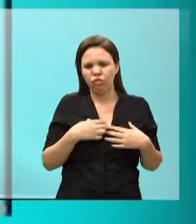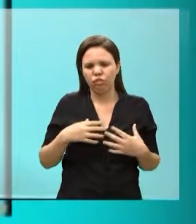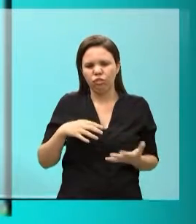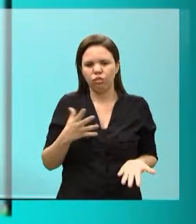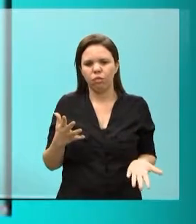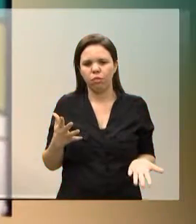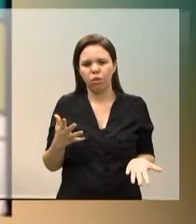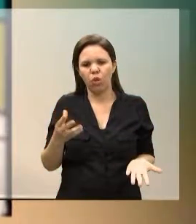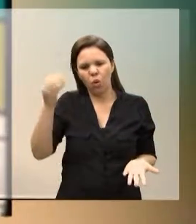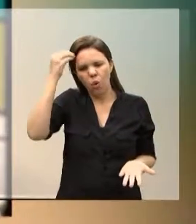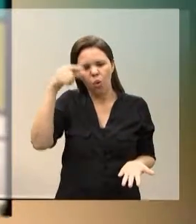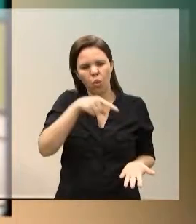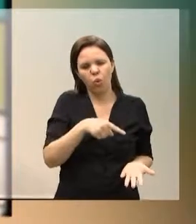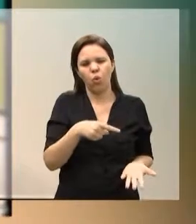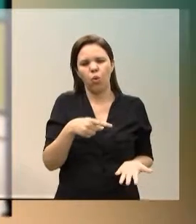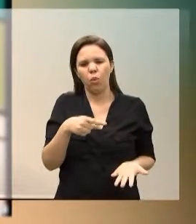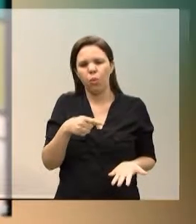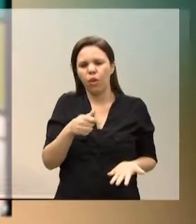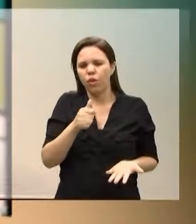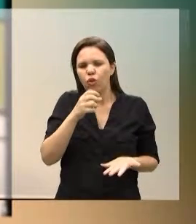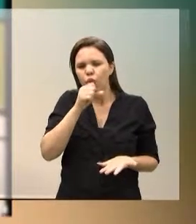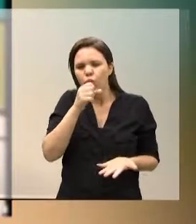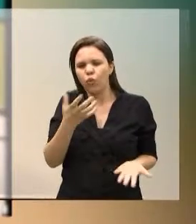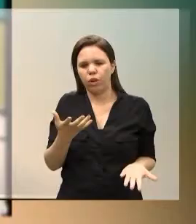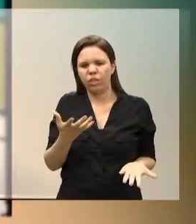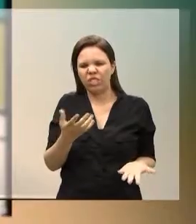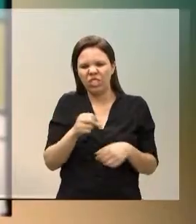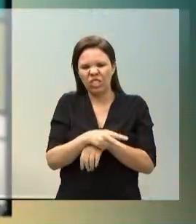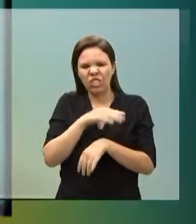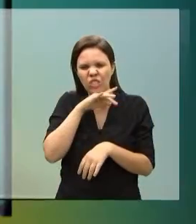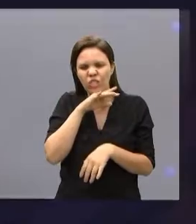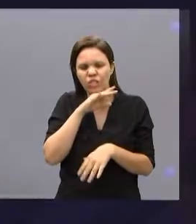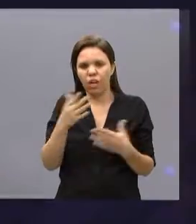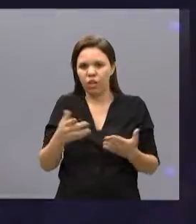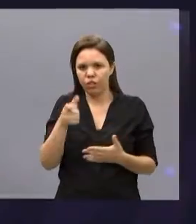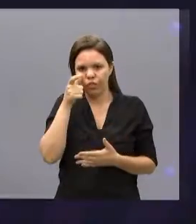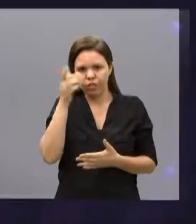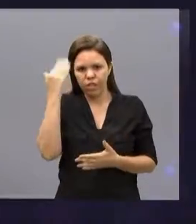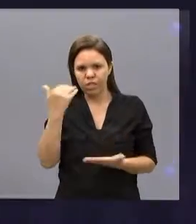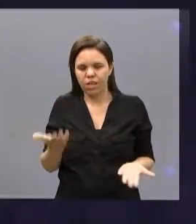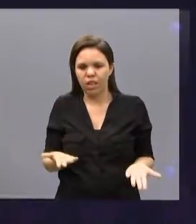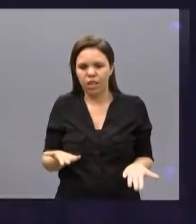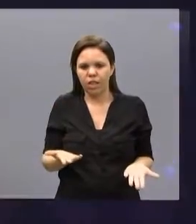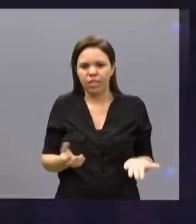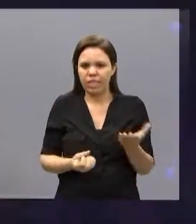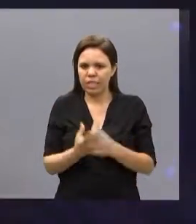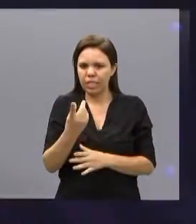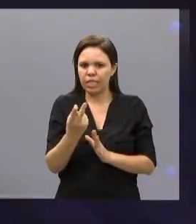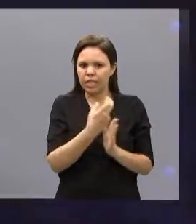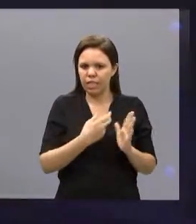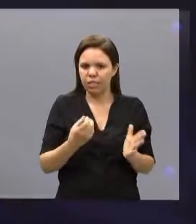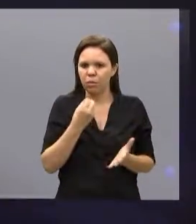mal, culpando as limas, as quais, segundo ele, teriam sido envenenadas. Agora que você já sabe do que se